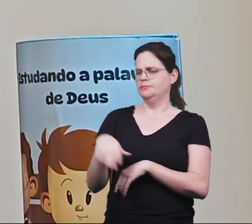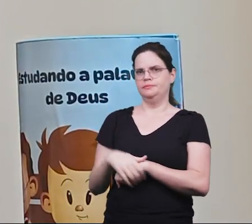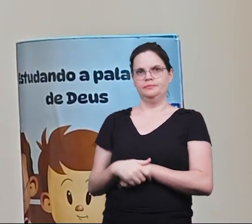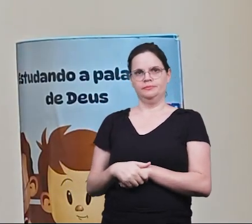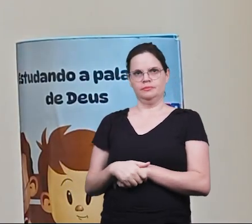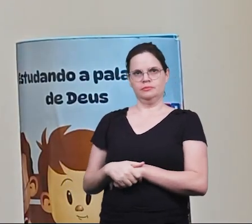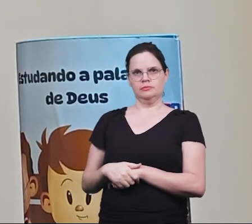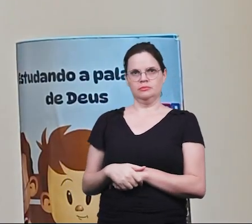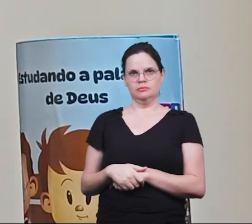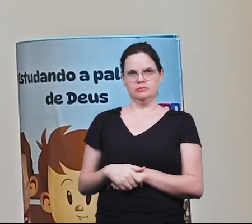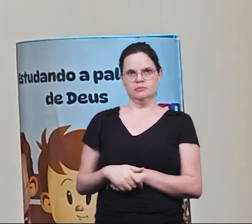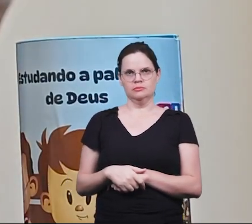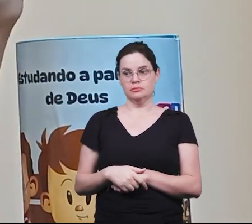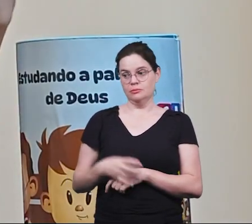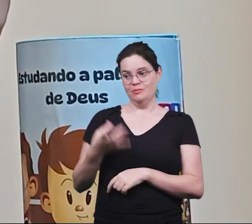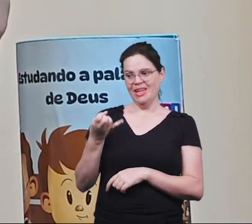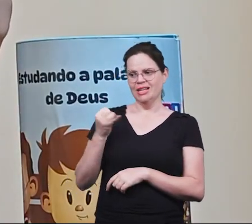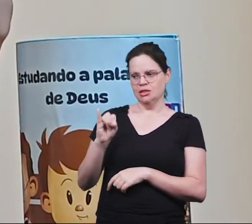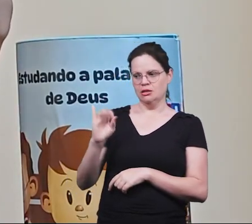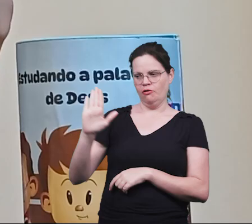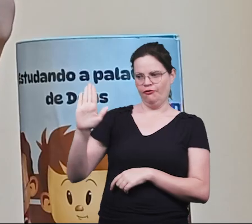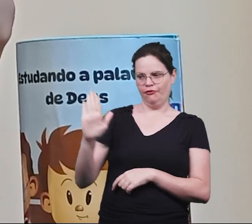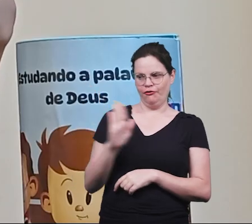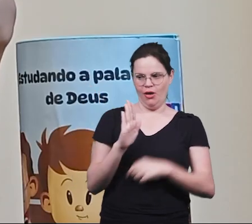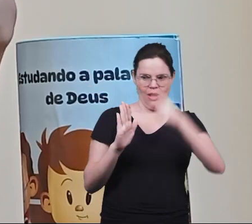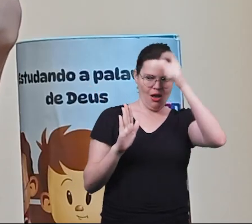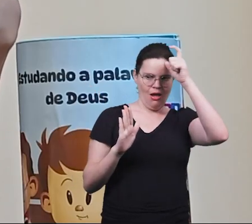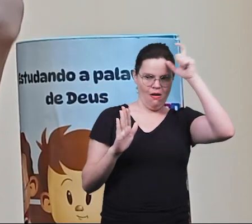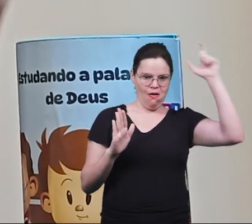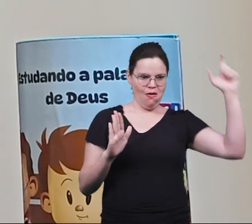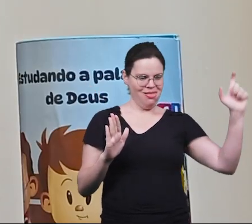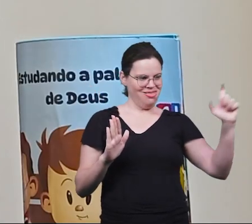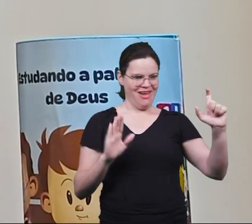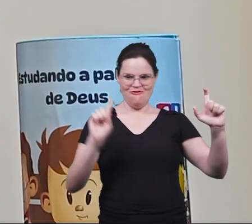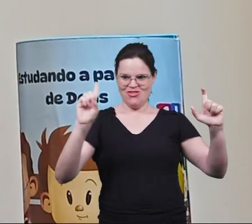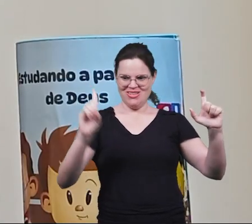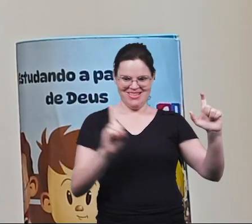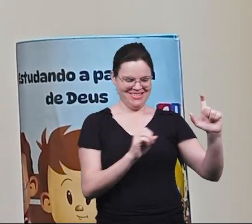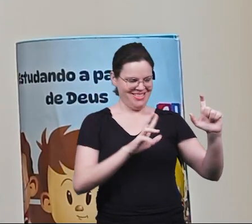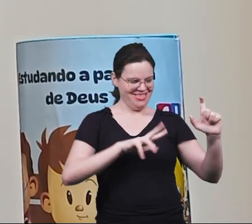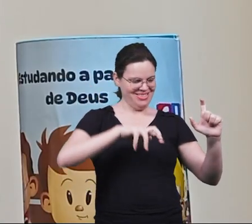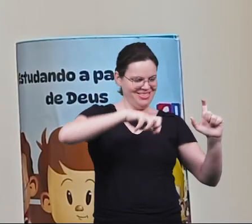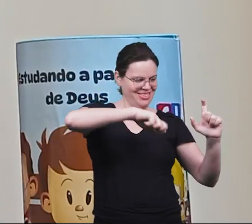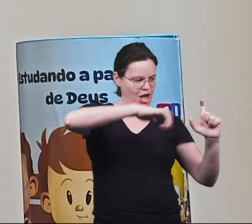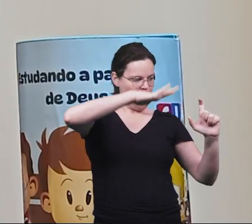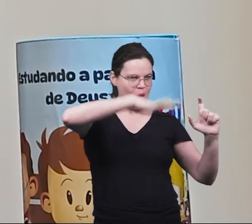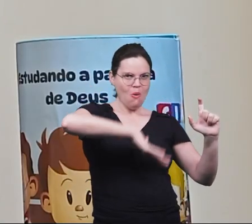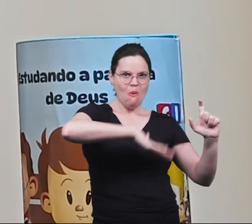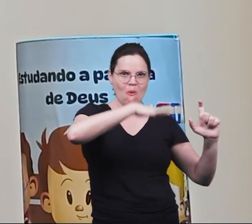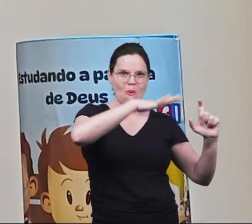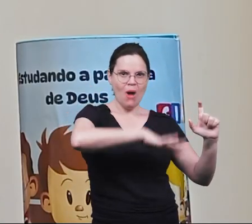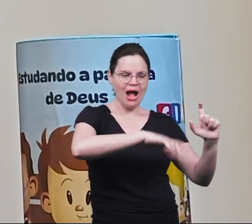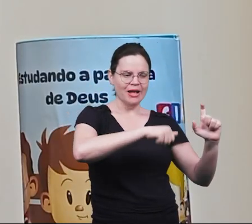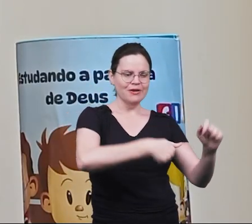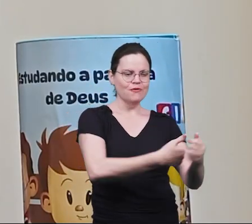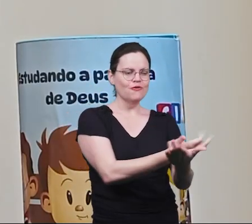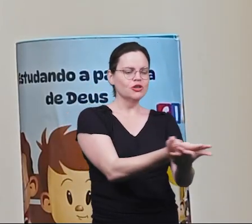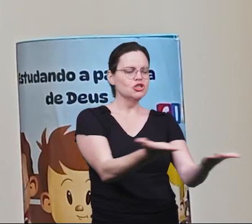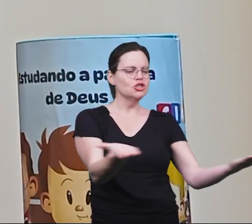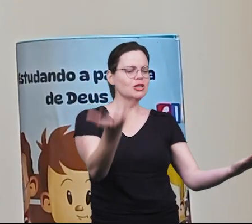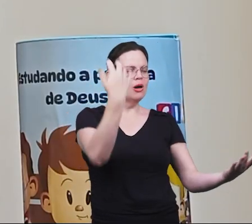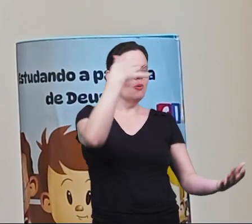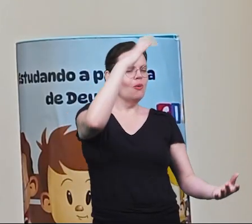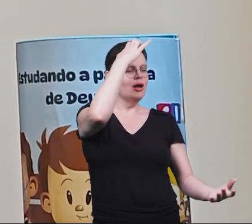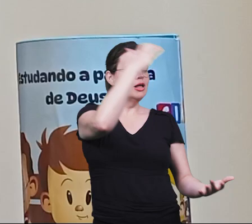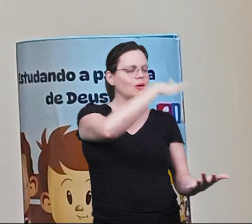olha, se você se prostrar e me adorar, tudo isso será seu. Olha o mundo,